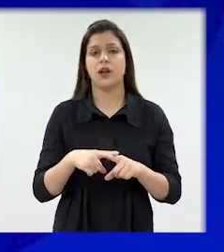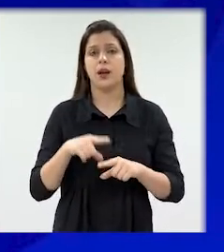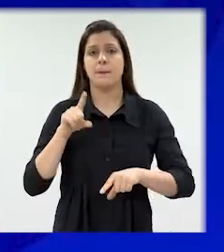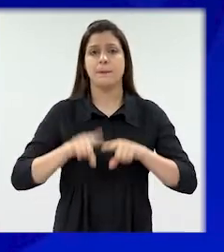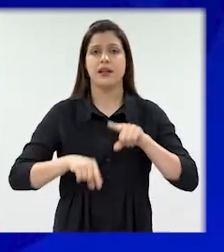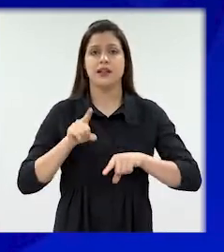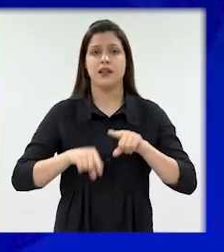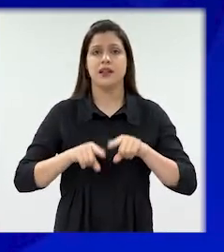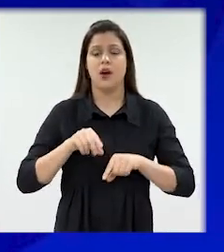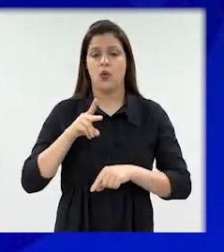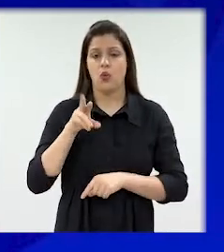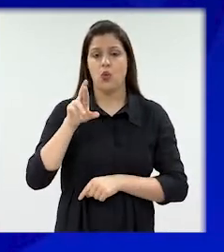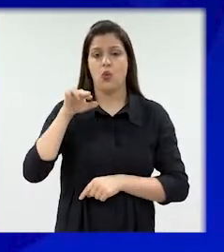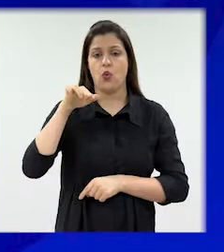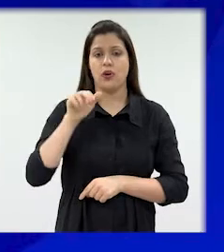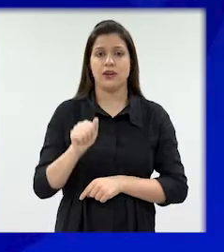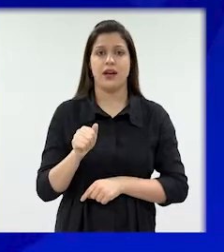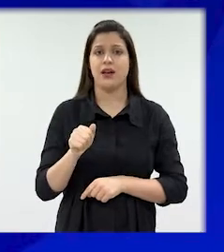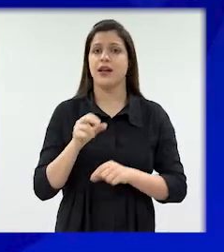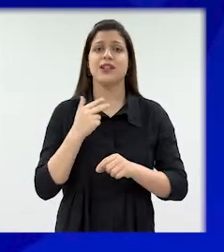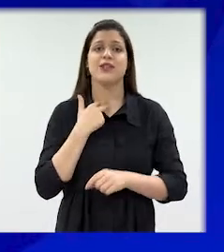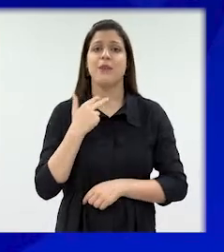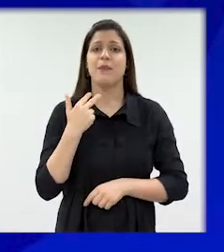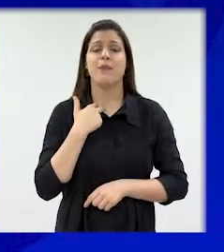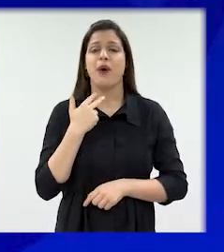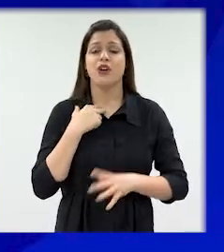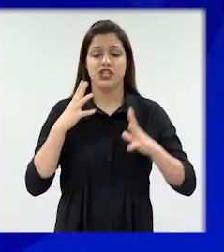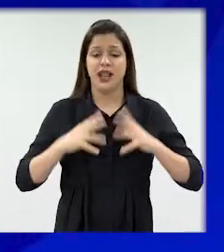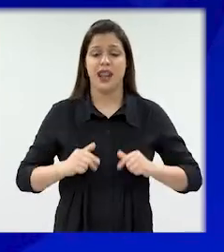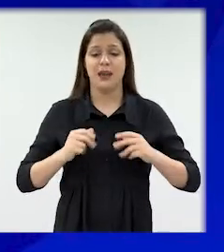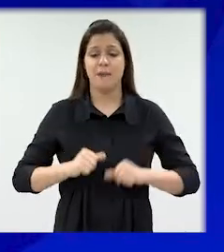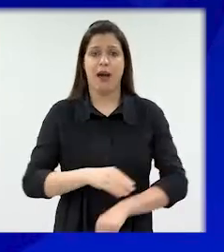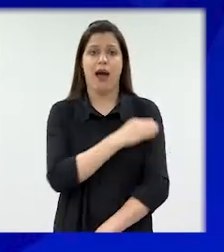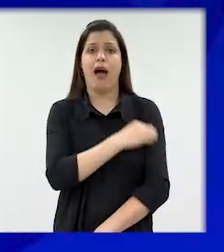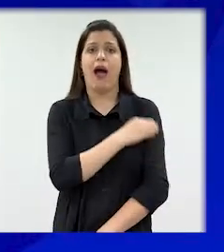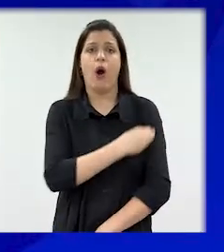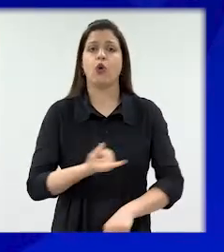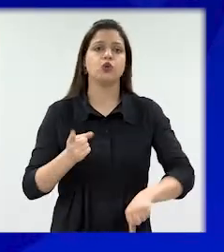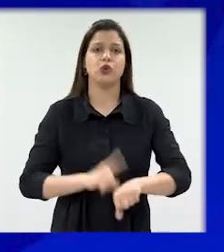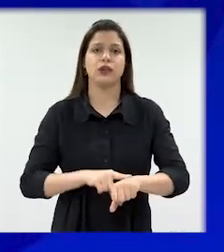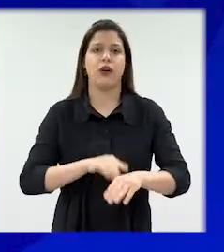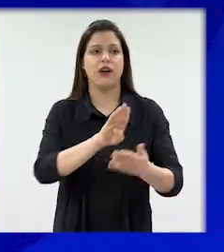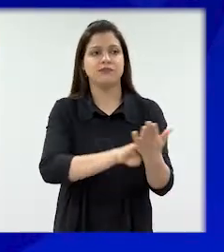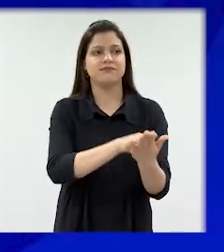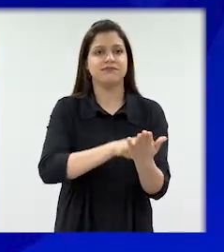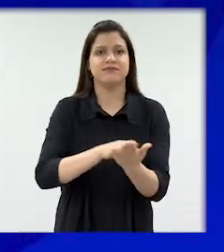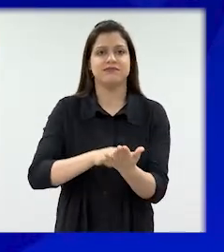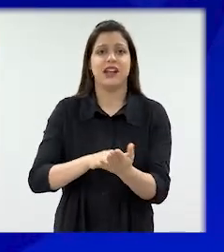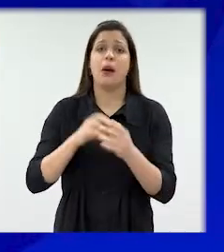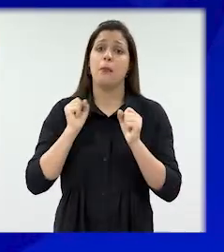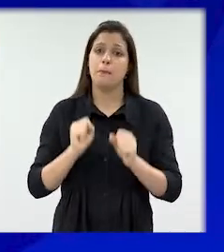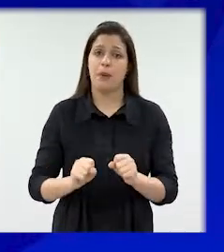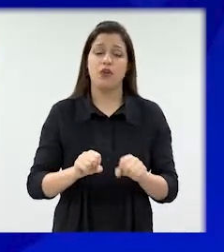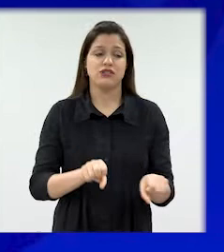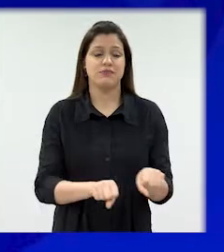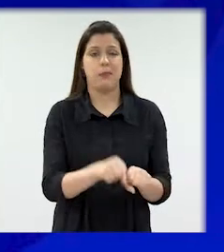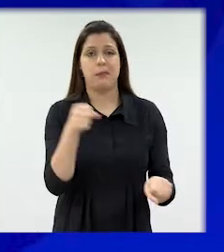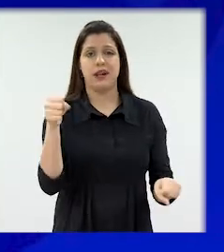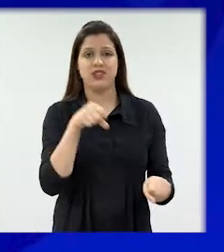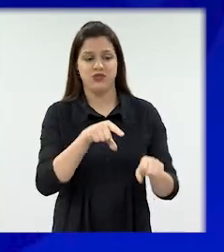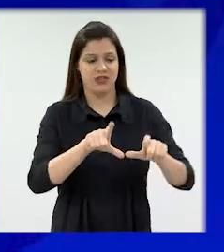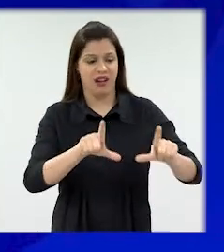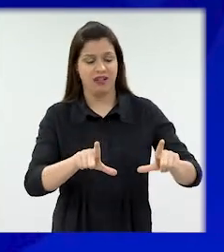o equipamento da urna não pode ser limpo com o álcool gel constantemente, que pode deteriorar o